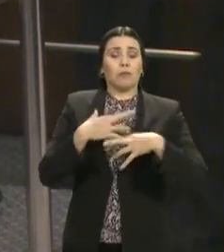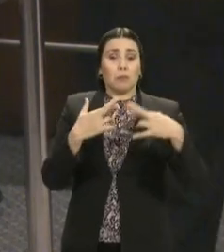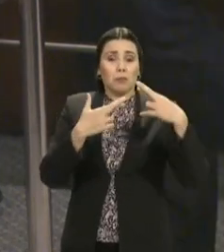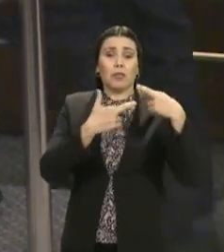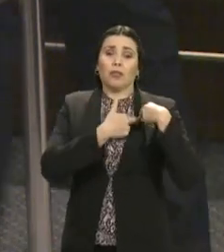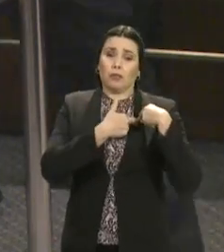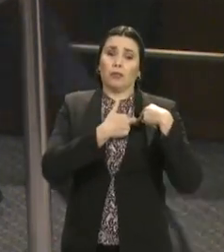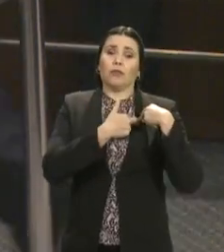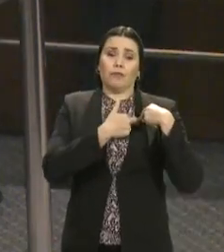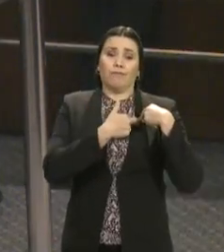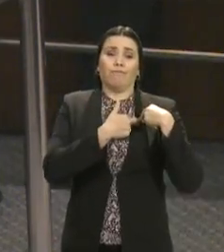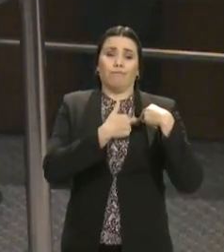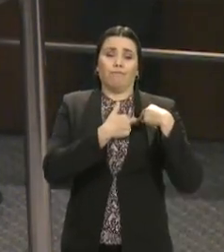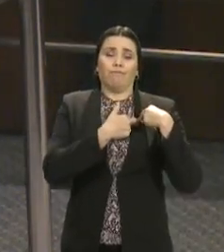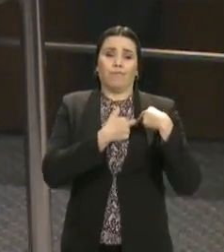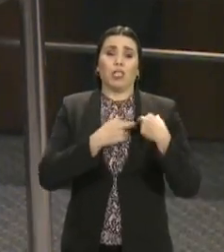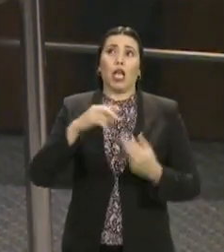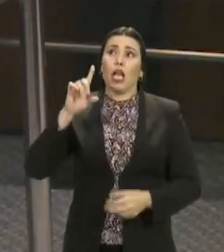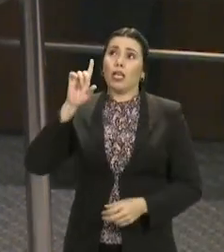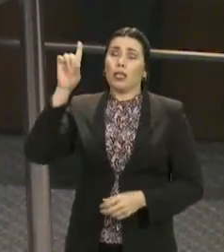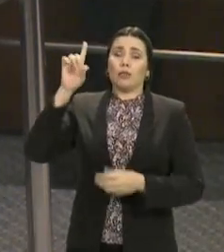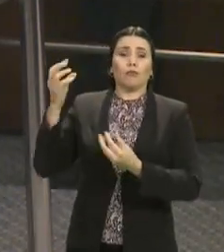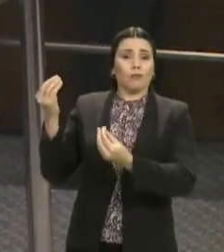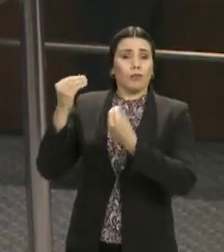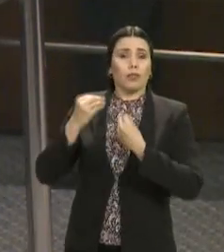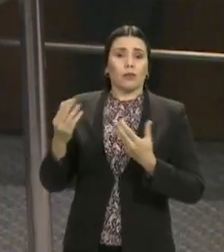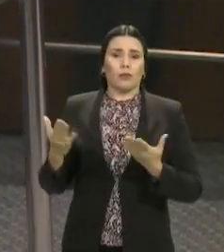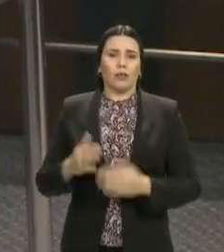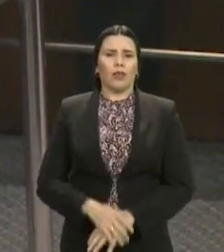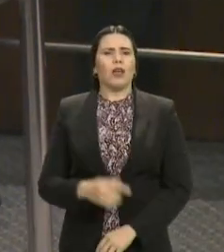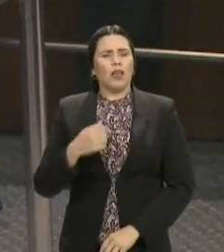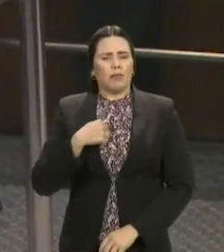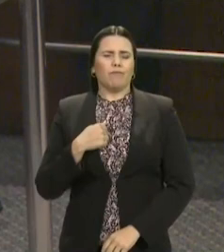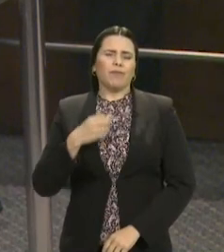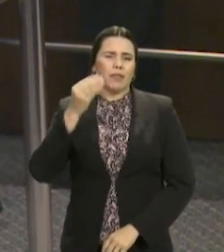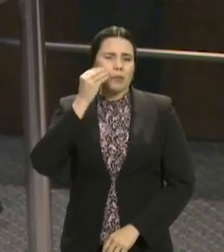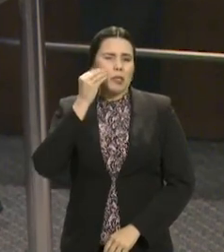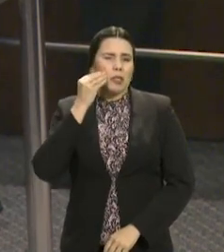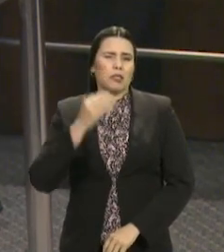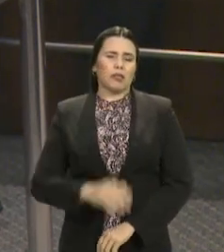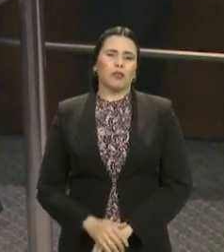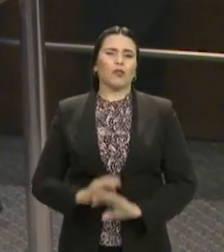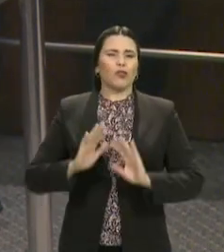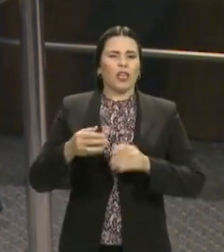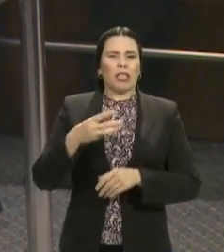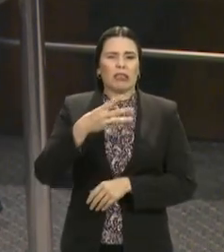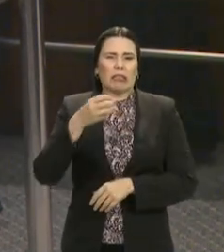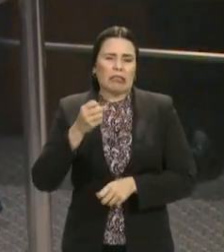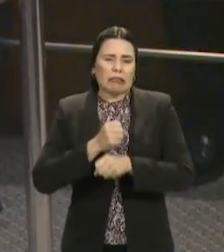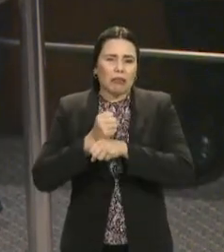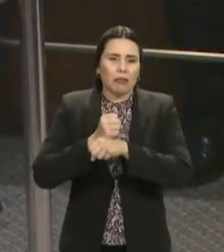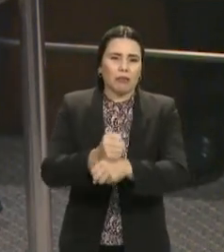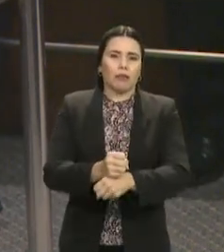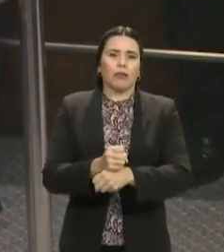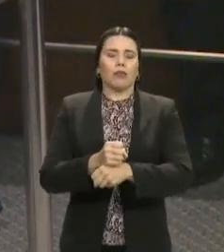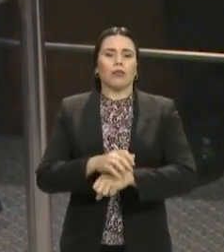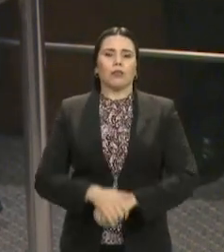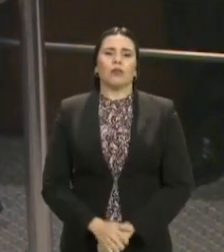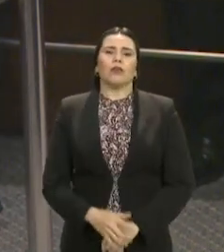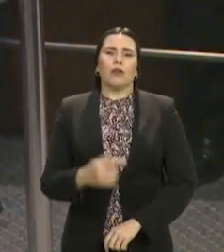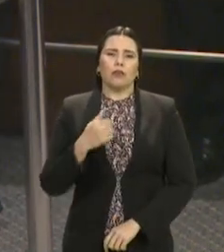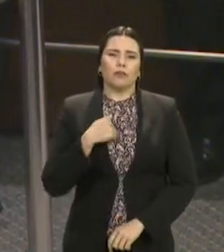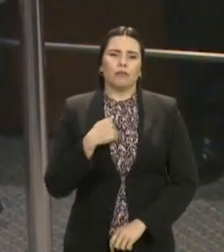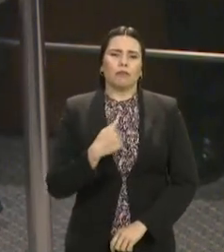Tive a oportunidade, por 30 anos de vida pública, me preparar para esse momento. Tive a oportunidade de